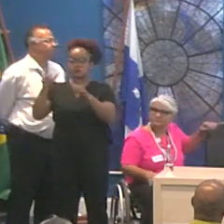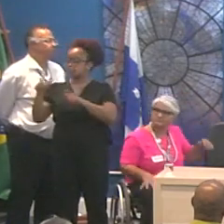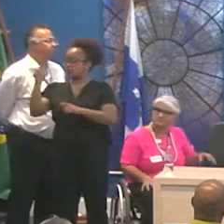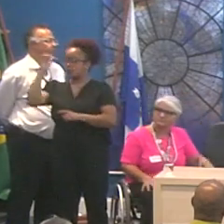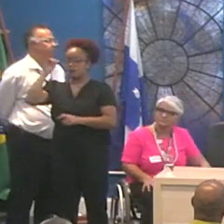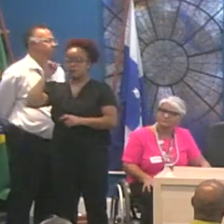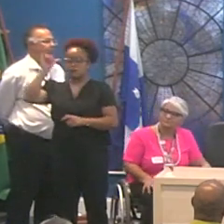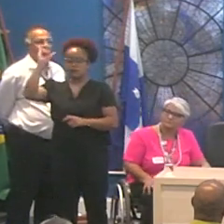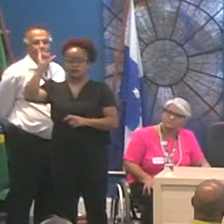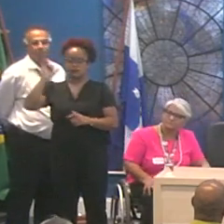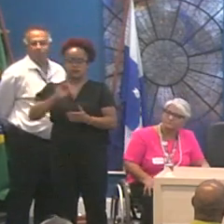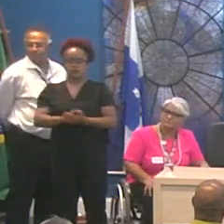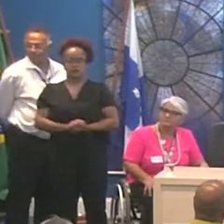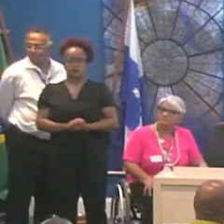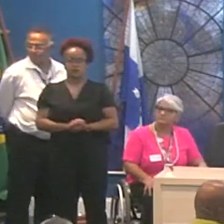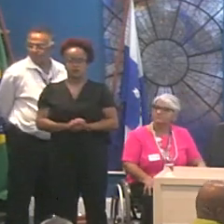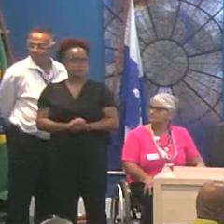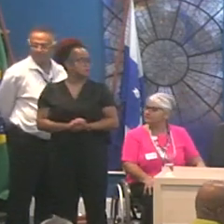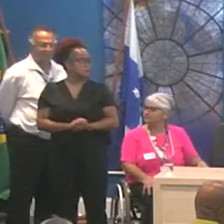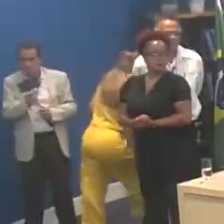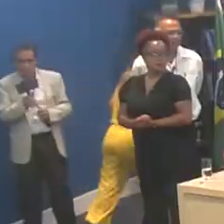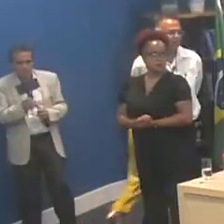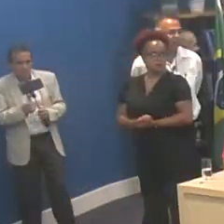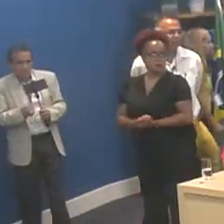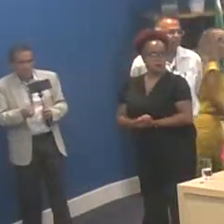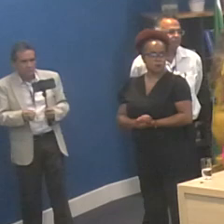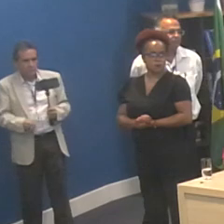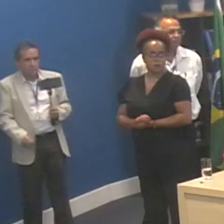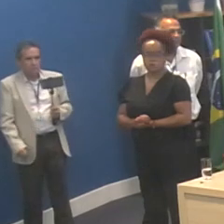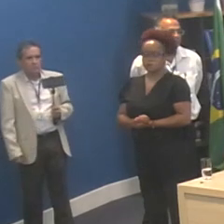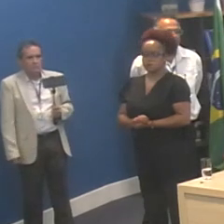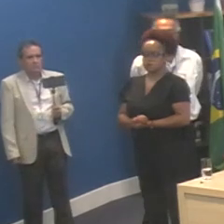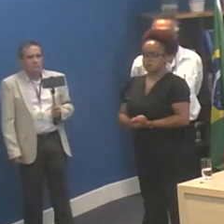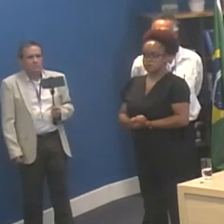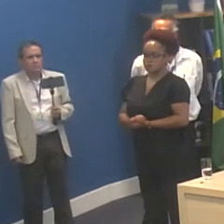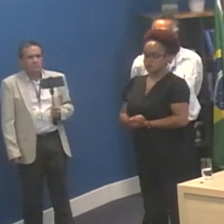E você? Hein? Tem que ficar na frente.